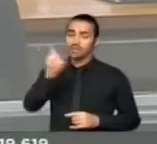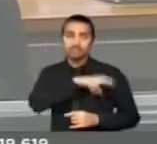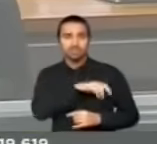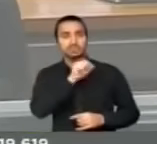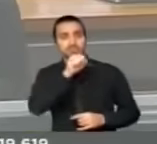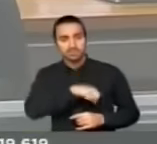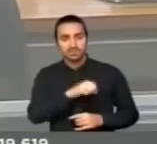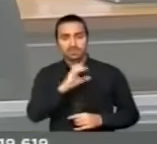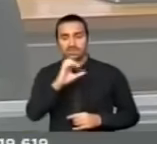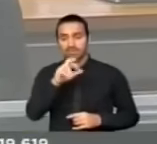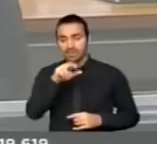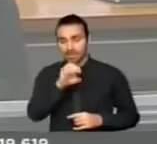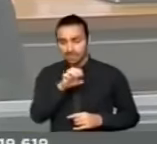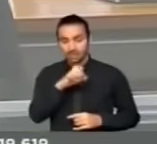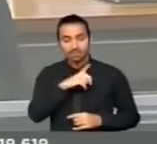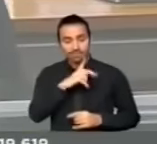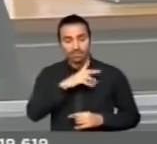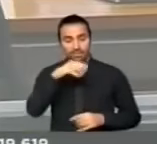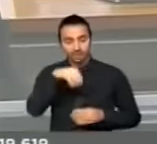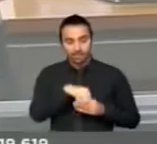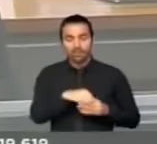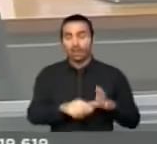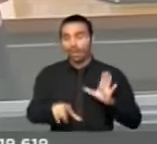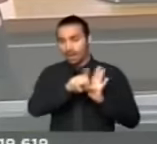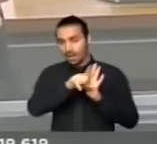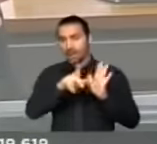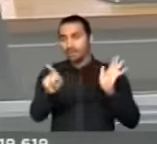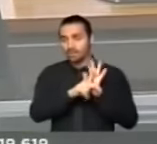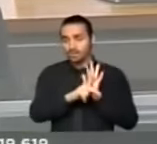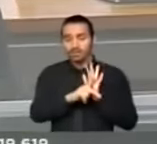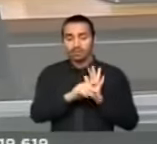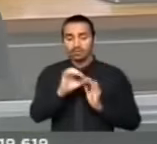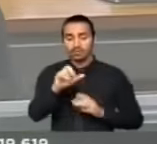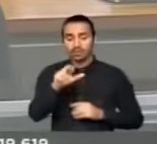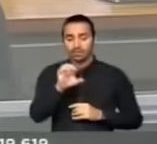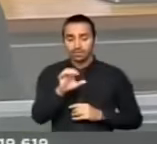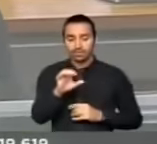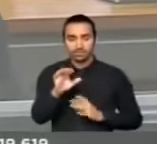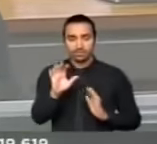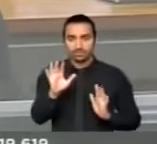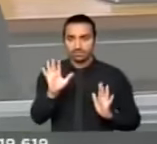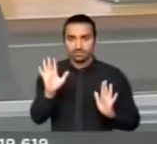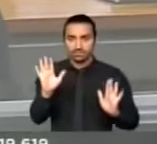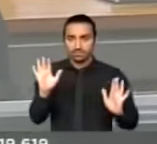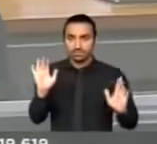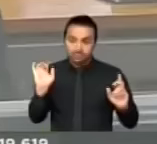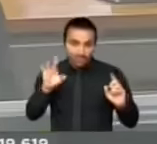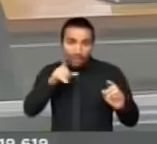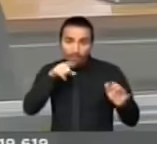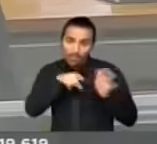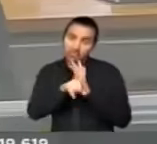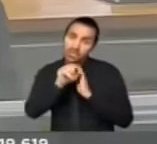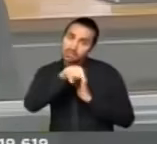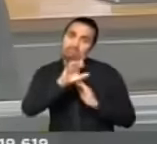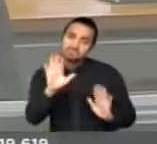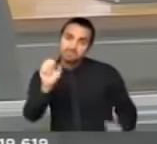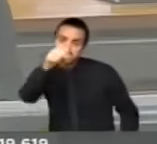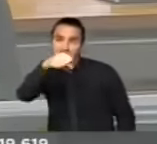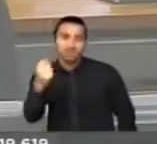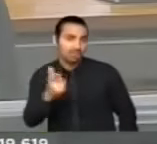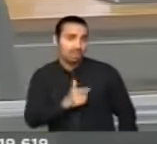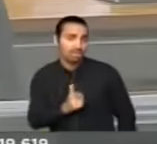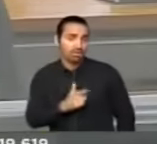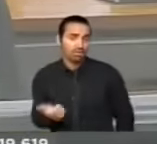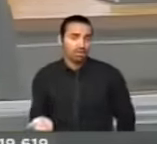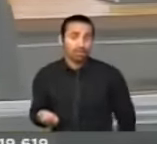é constitucional, inclusive tem a lei do crime de responsabilidade. É que a pergunta era outra. A pergunta é,